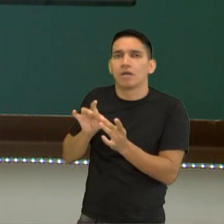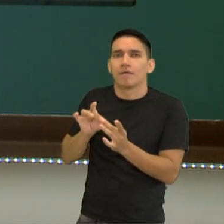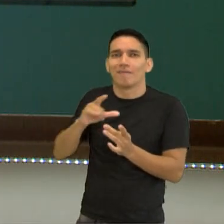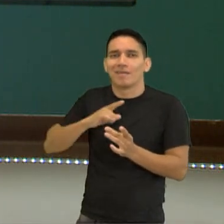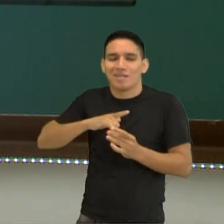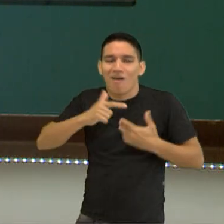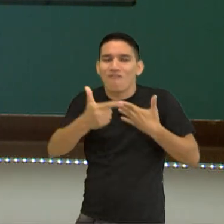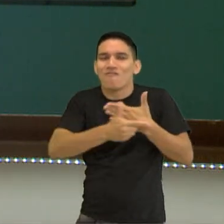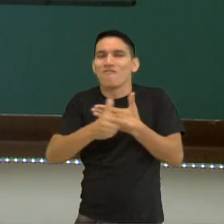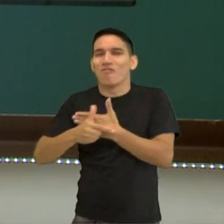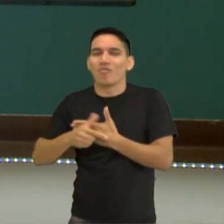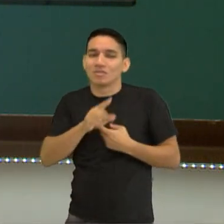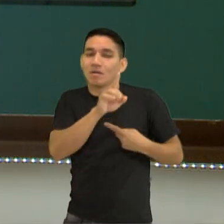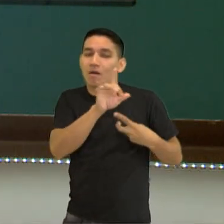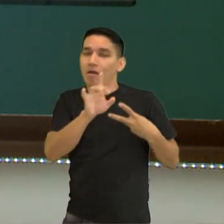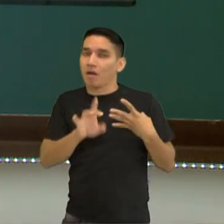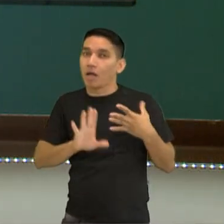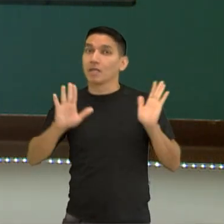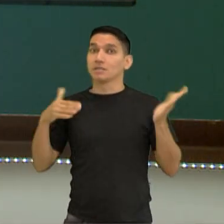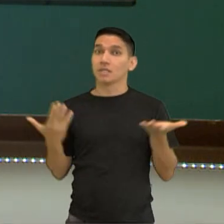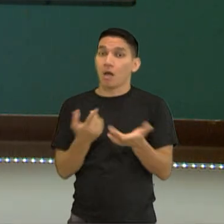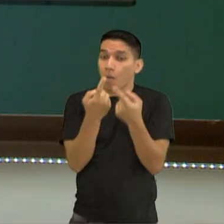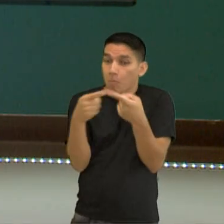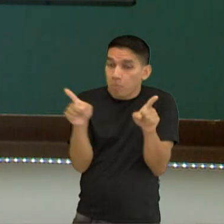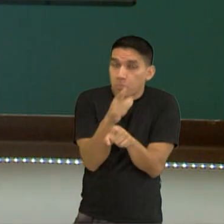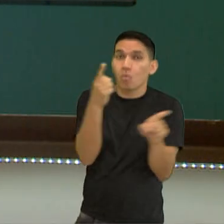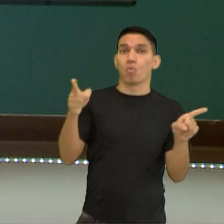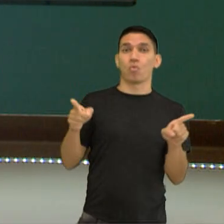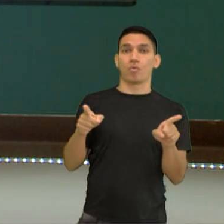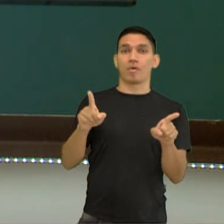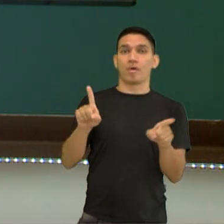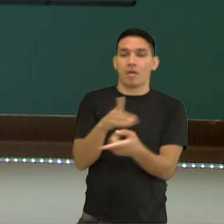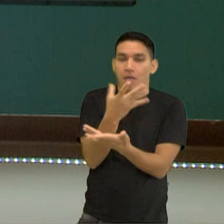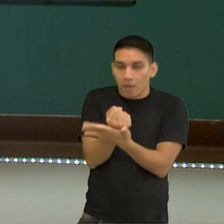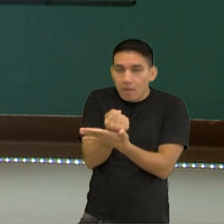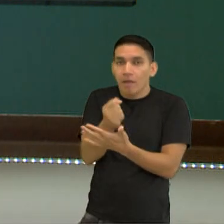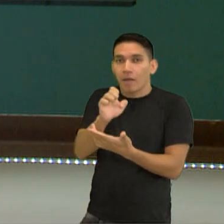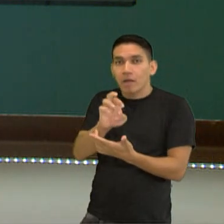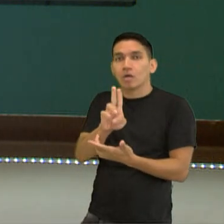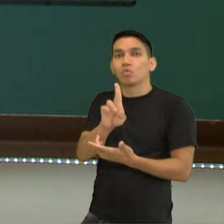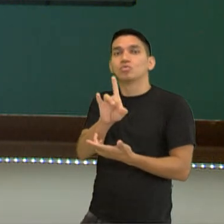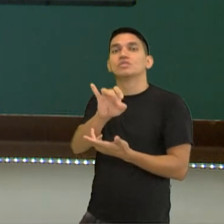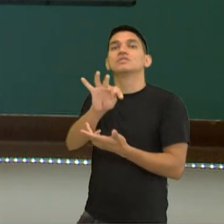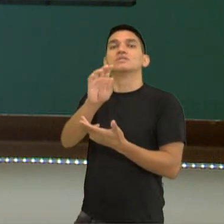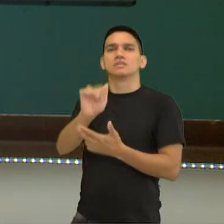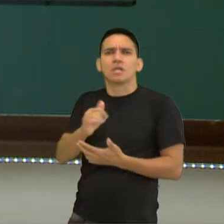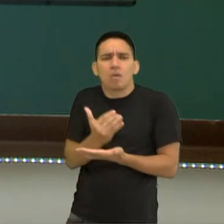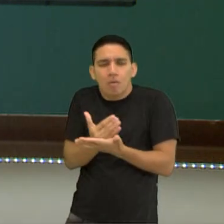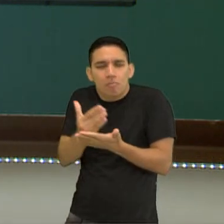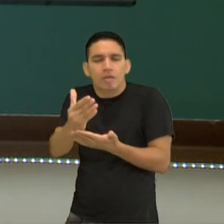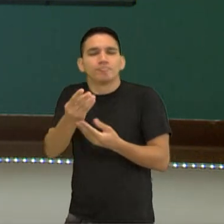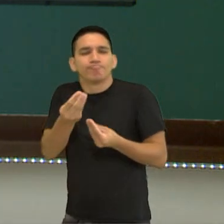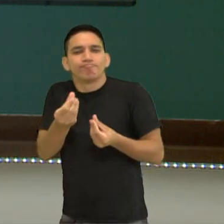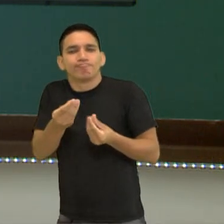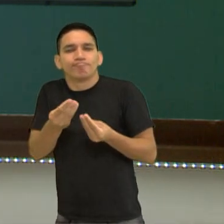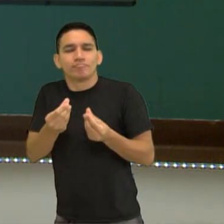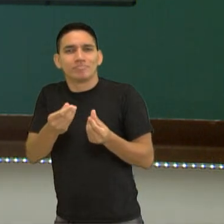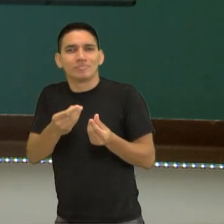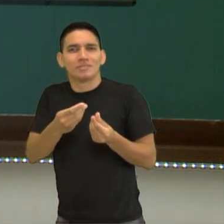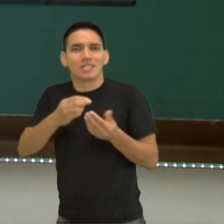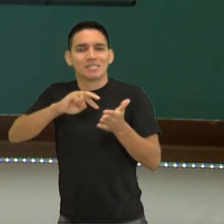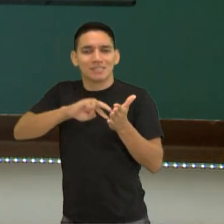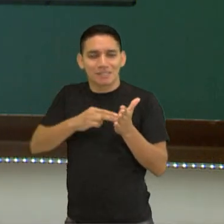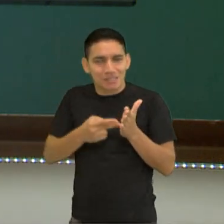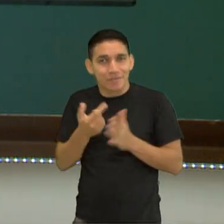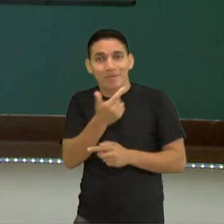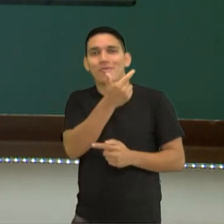papel de cada um. A música erudita, a música, ela vai começar a ter um